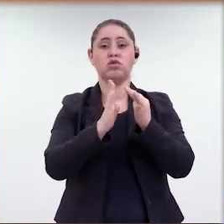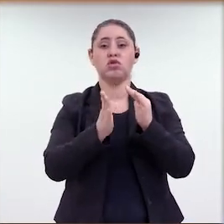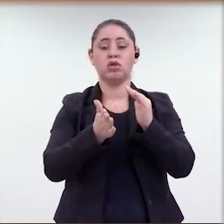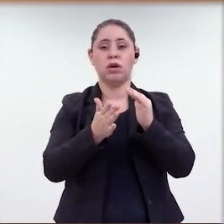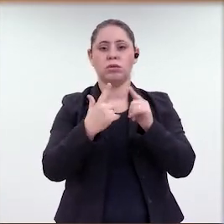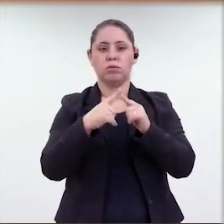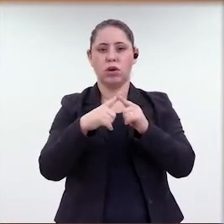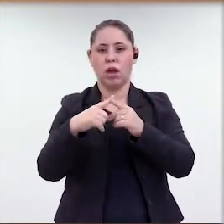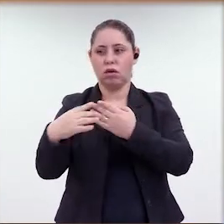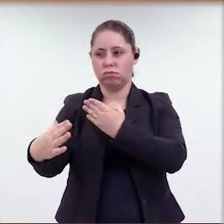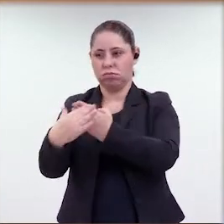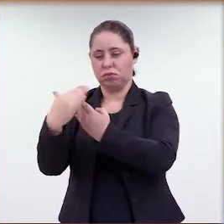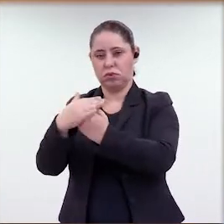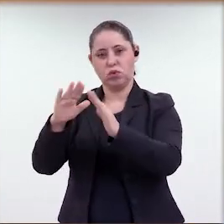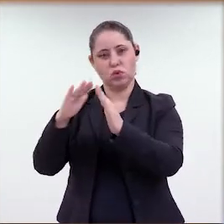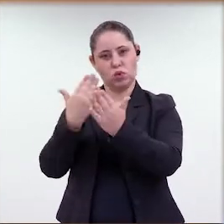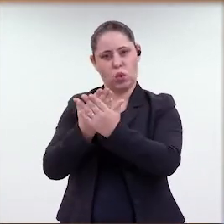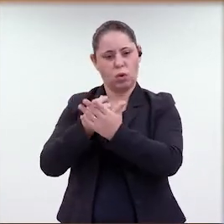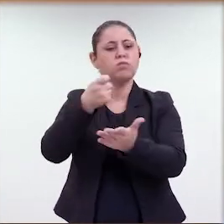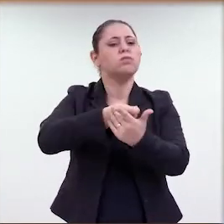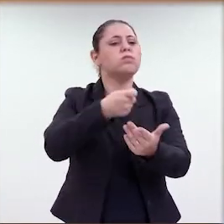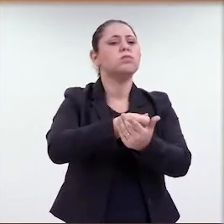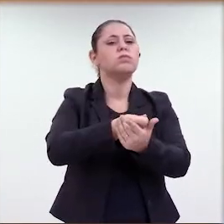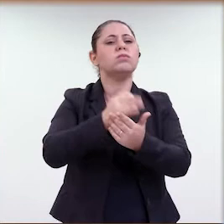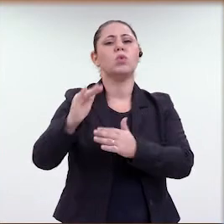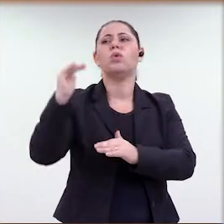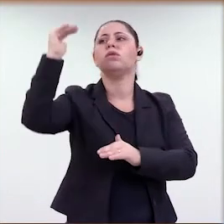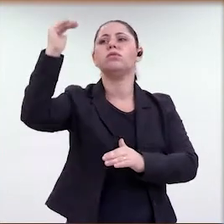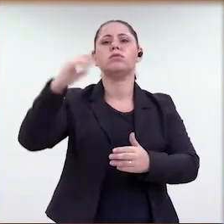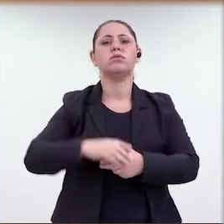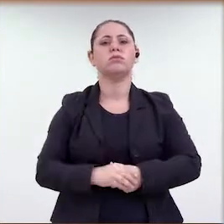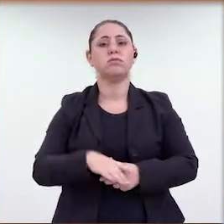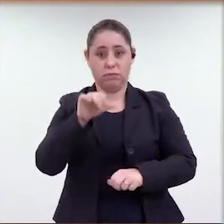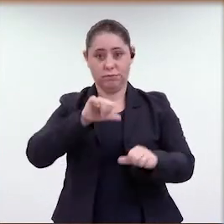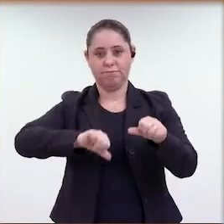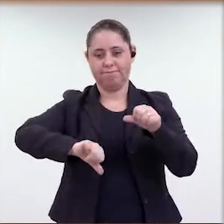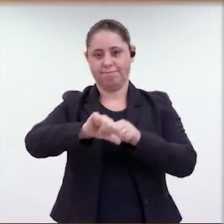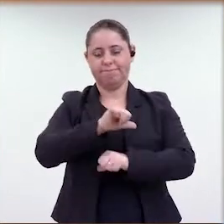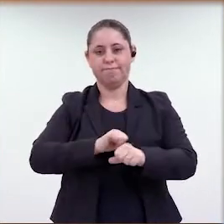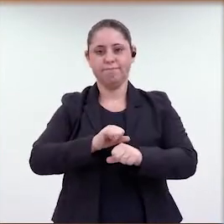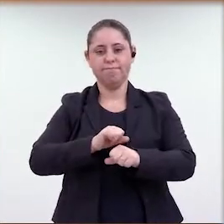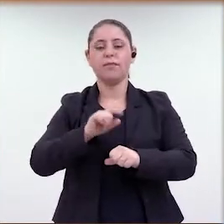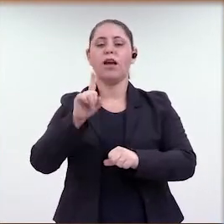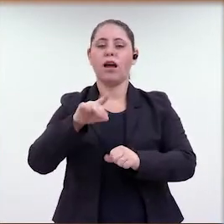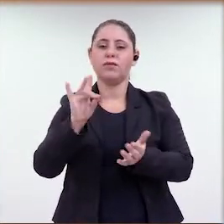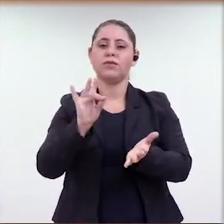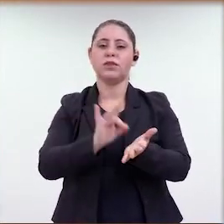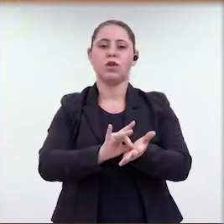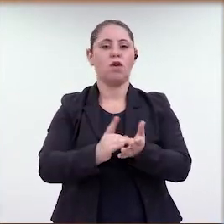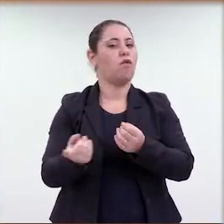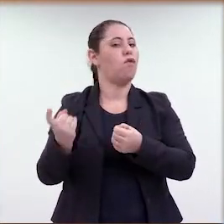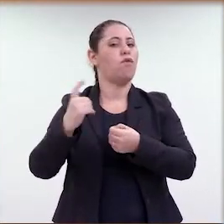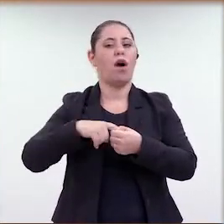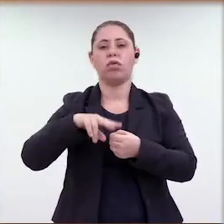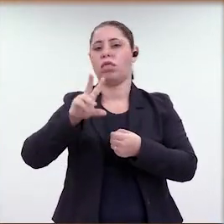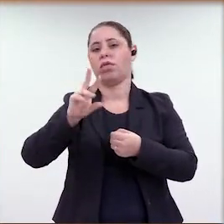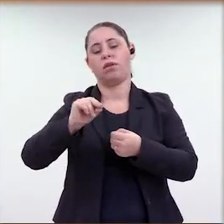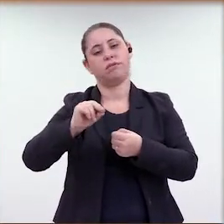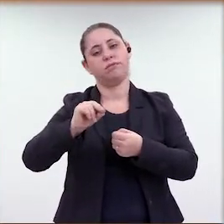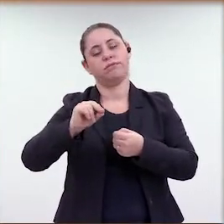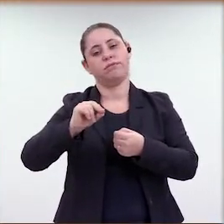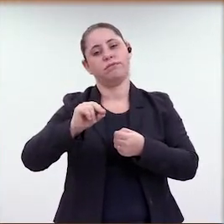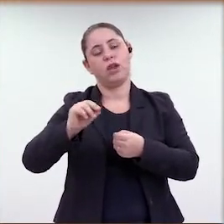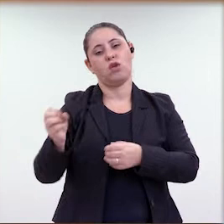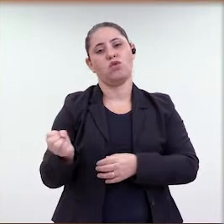porque recebem a orientação da escola e cobrando os adultos. Mudou, é para valer e não vai ter volta. É a